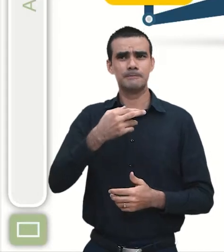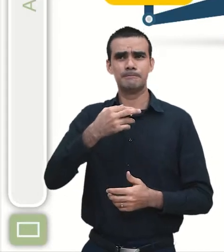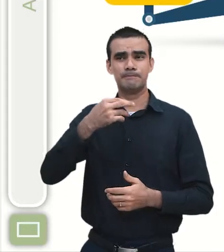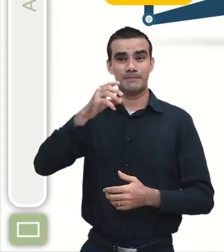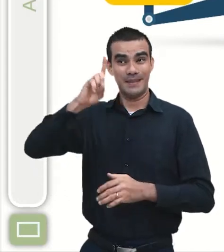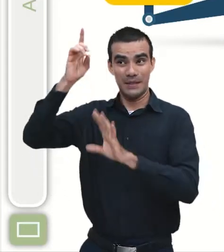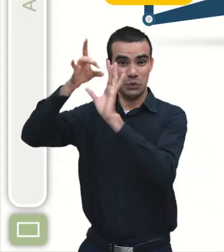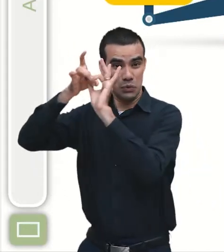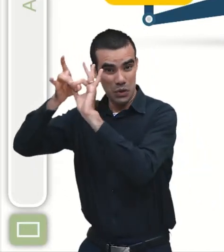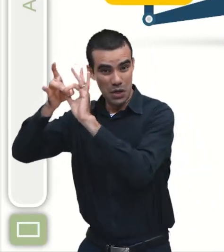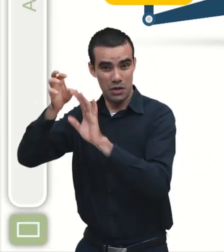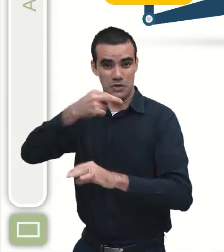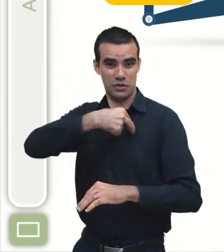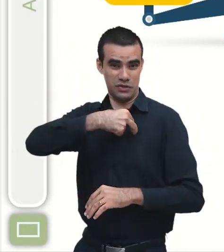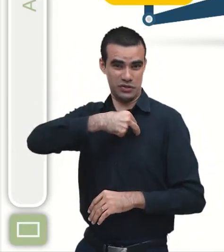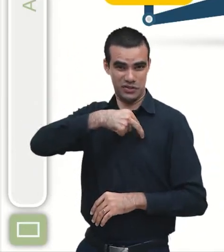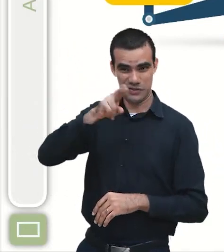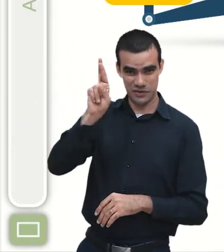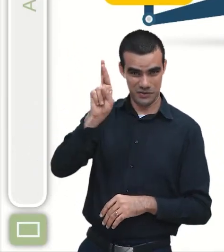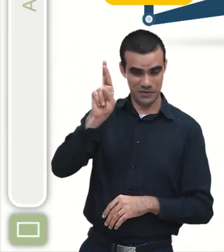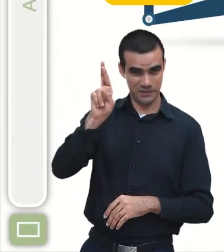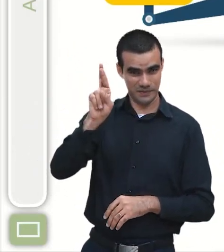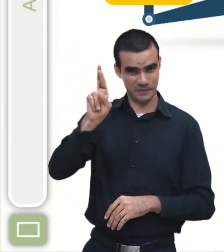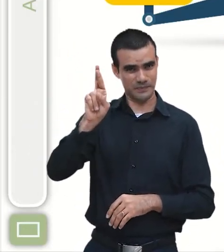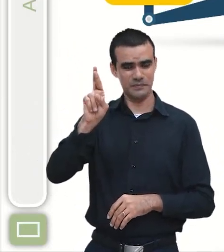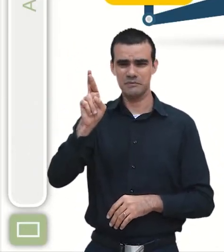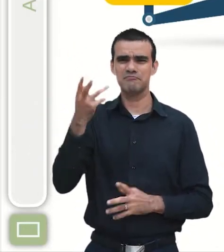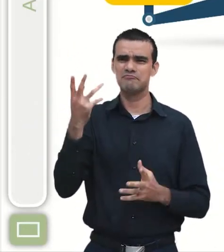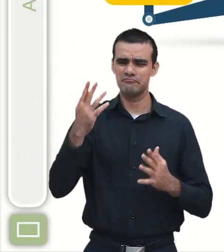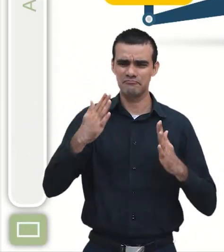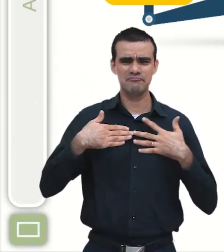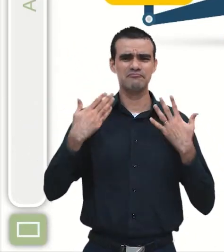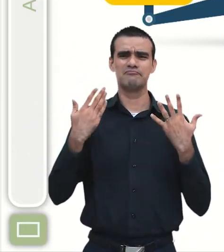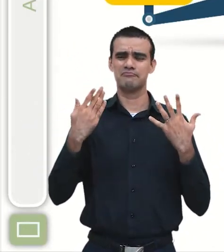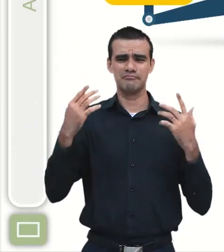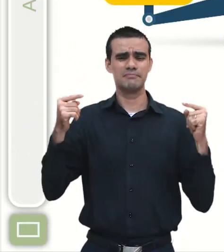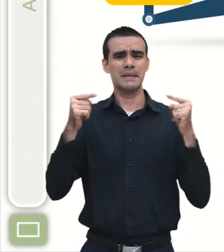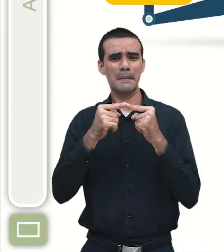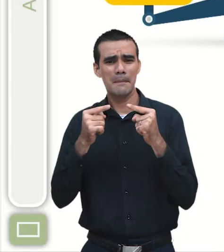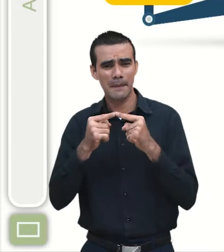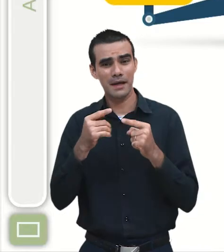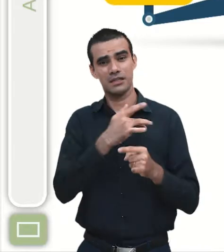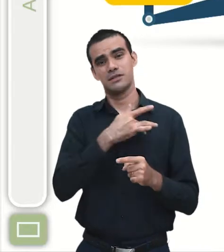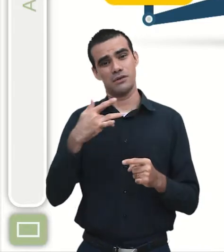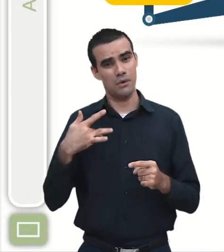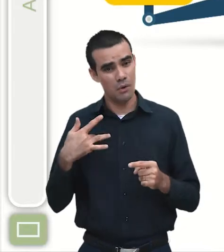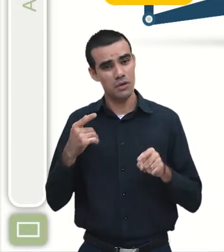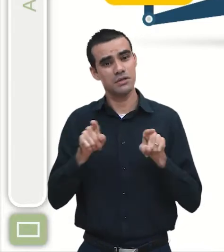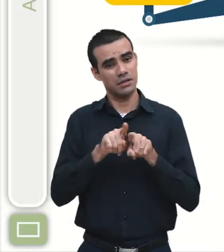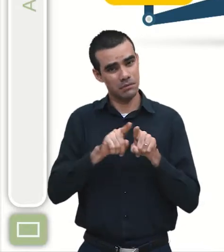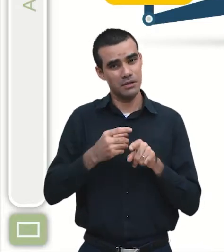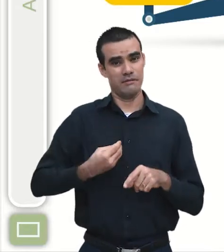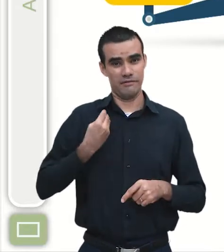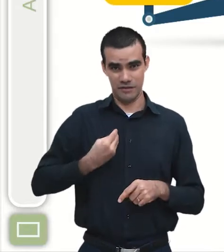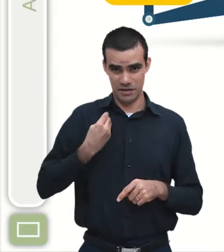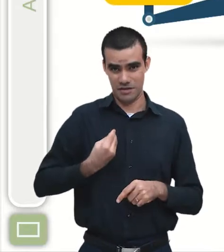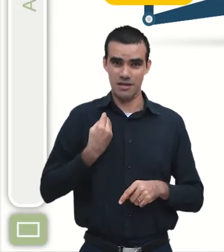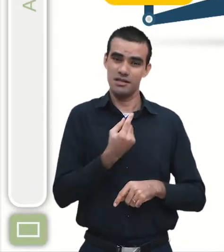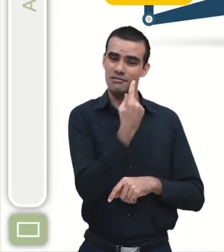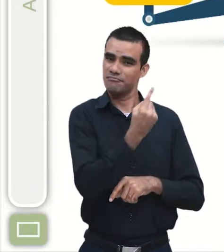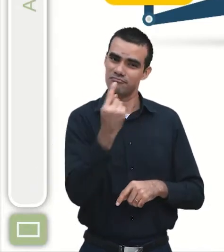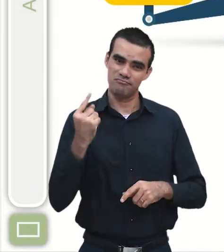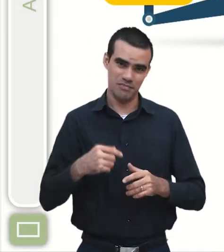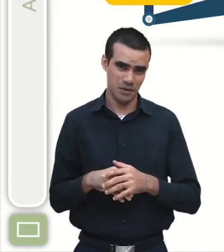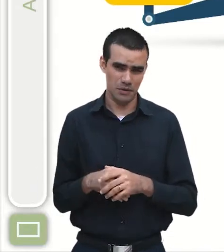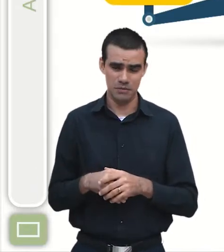Espiritualidade e religiosidade, elas têm um impacto na saúde e na qualidade de vida da gente. E aí,